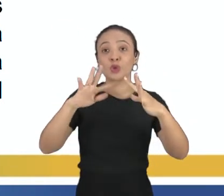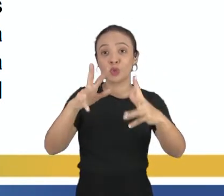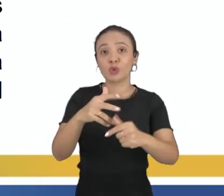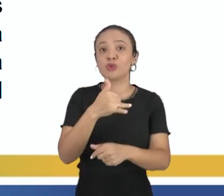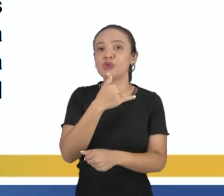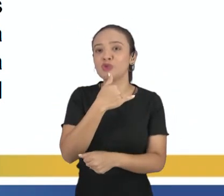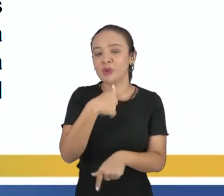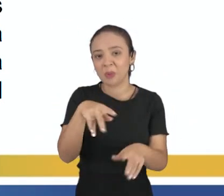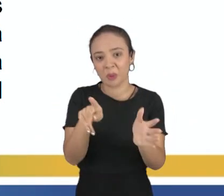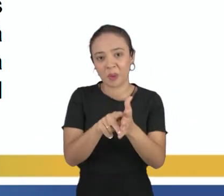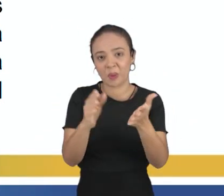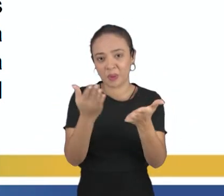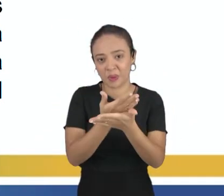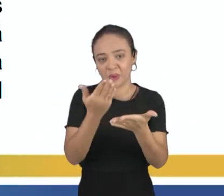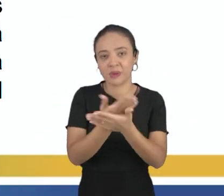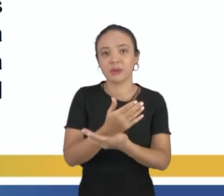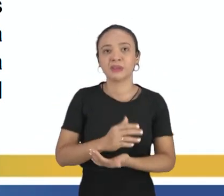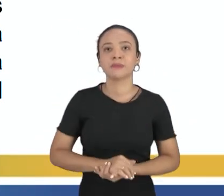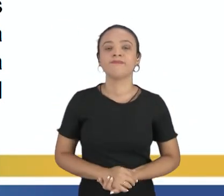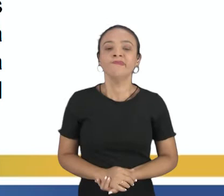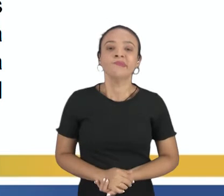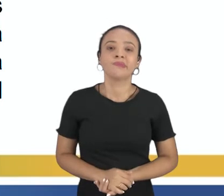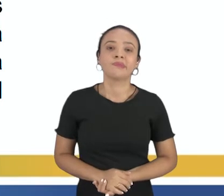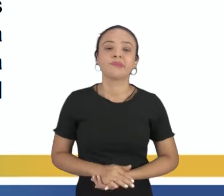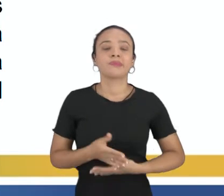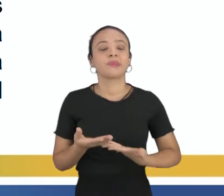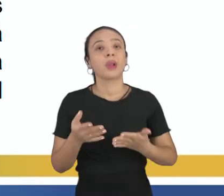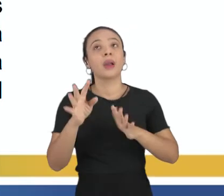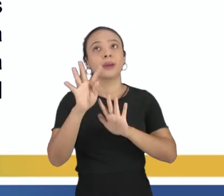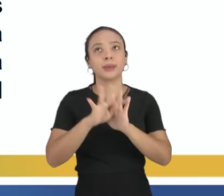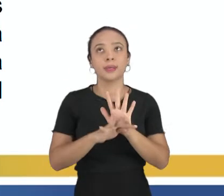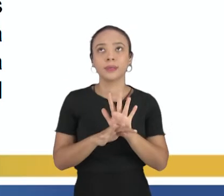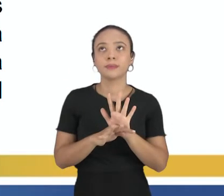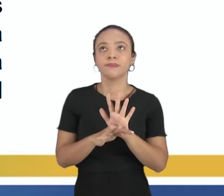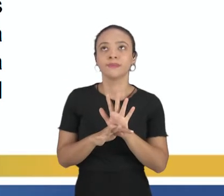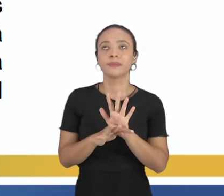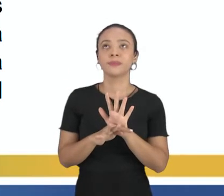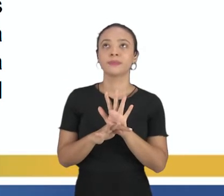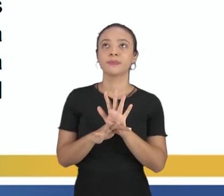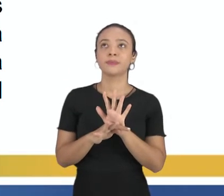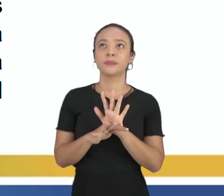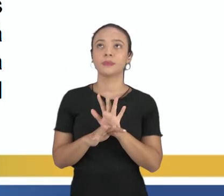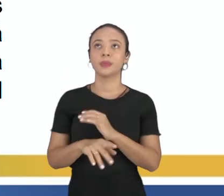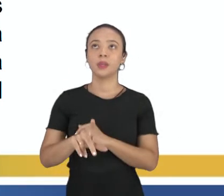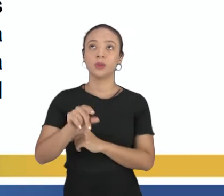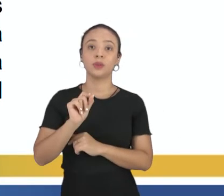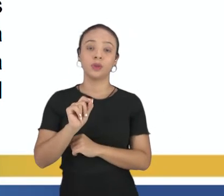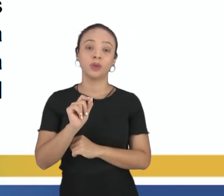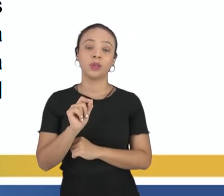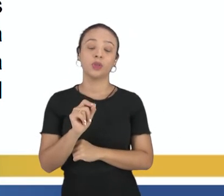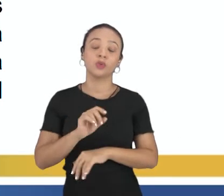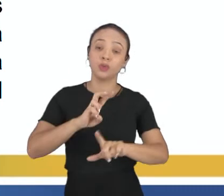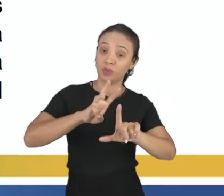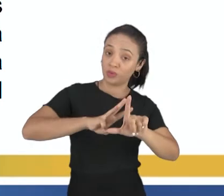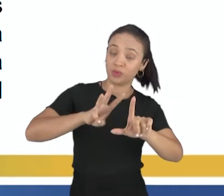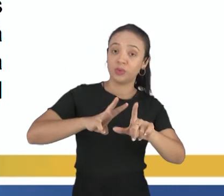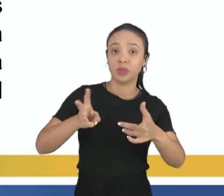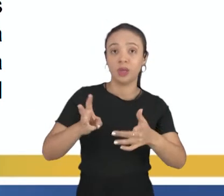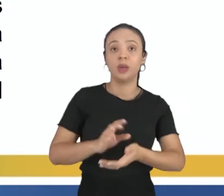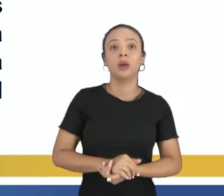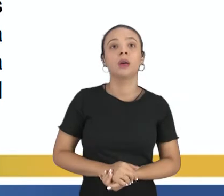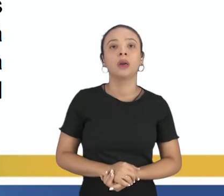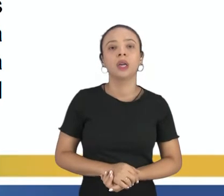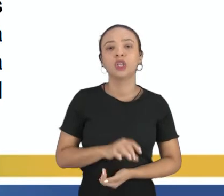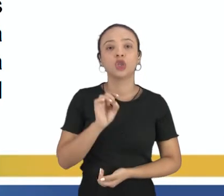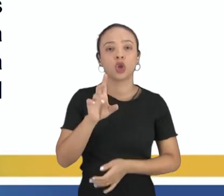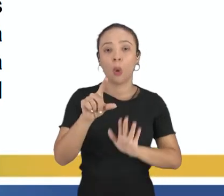pessimista da obra, ok? Esse texto aí eu peguei num blog, e aí se vocês, ele tá só uma parte,